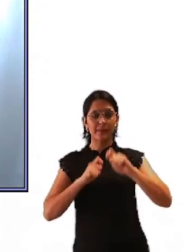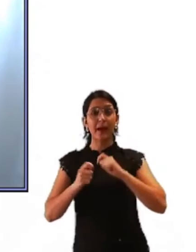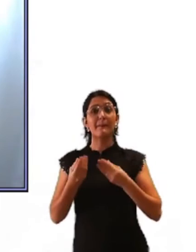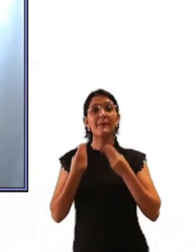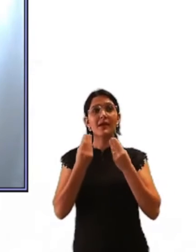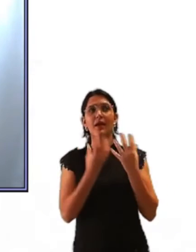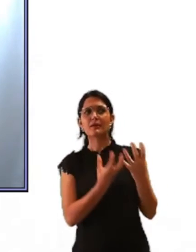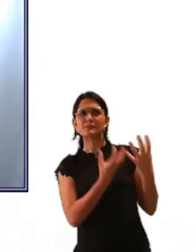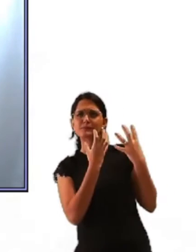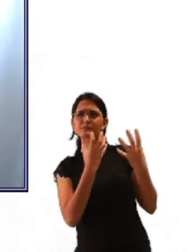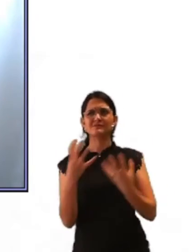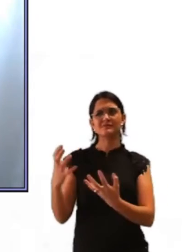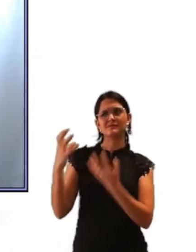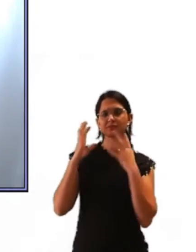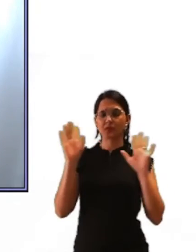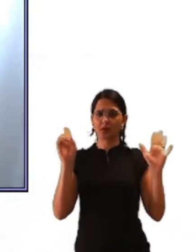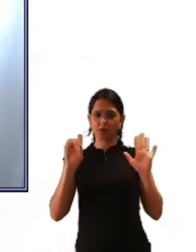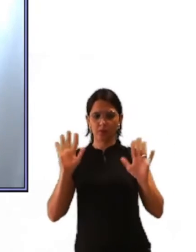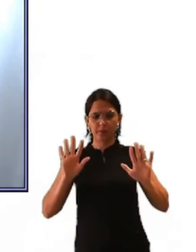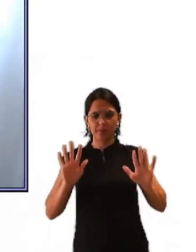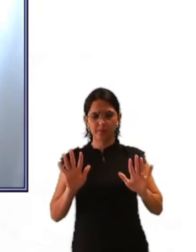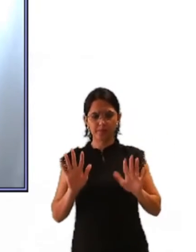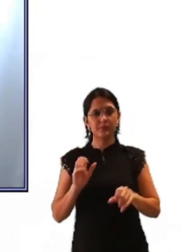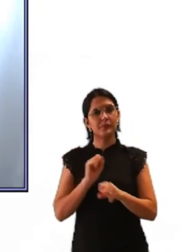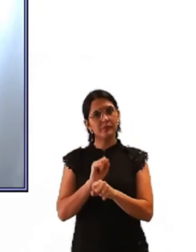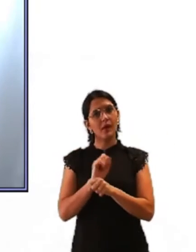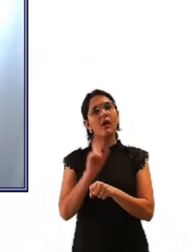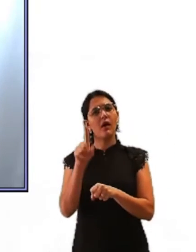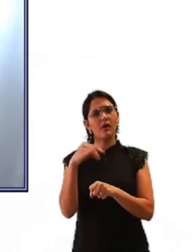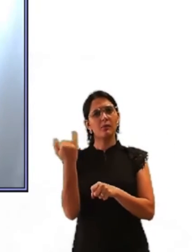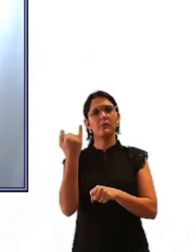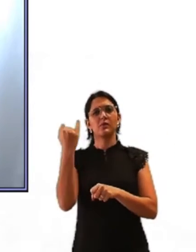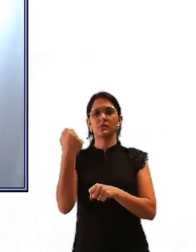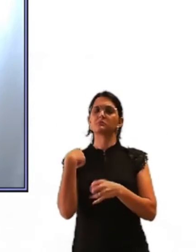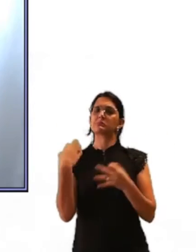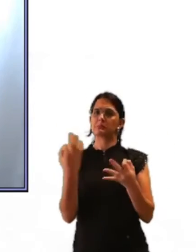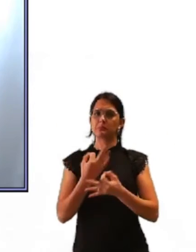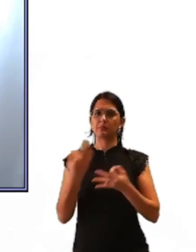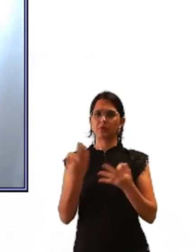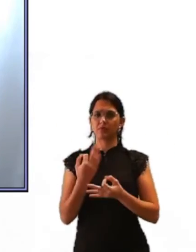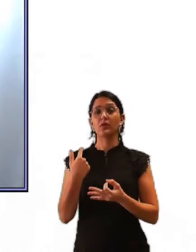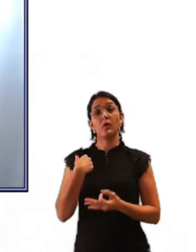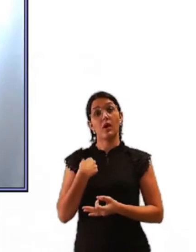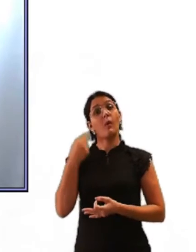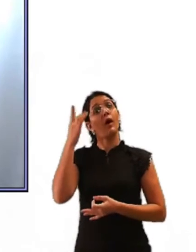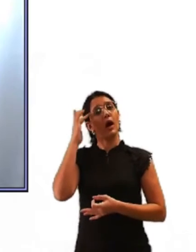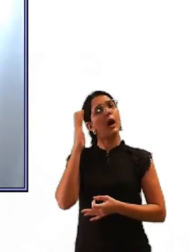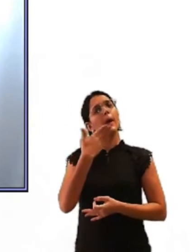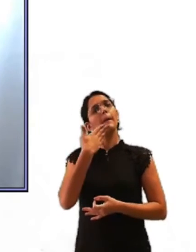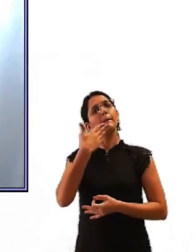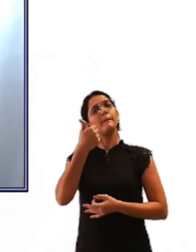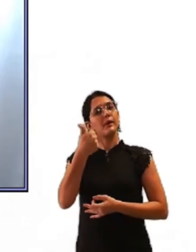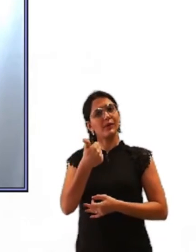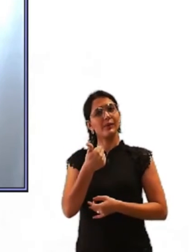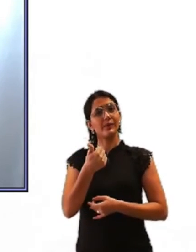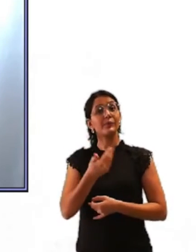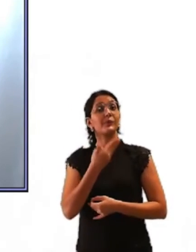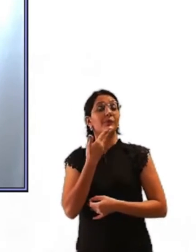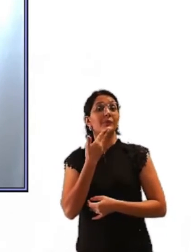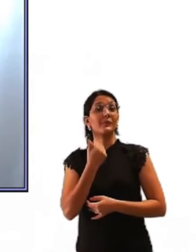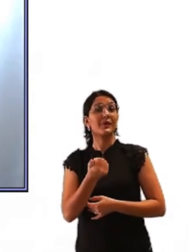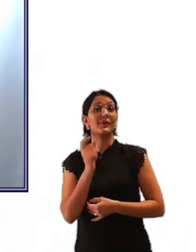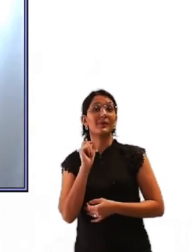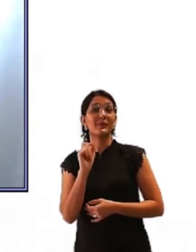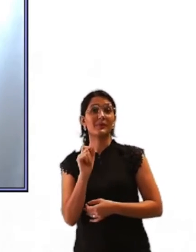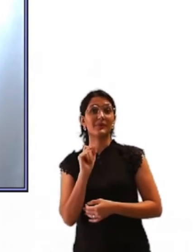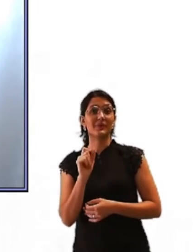influenciado sob esses fatores extrajurídicos. Perfeito. Para mim, a melhor forma de se